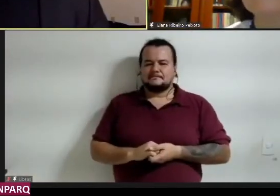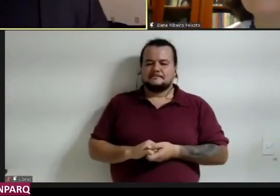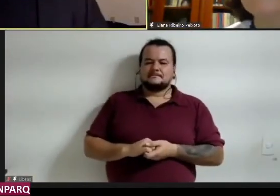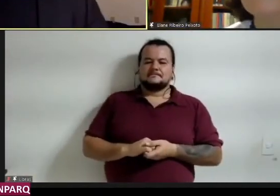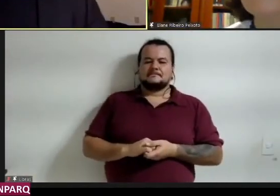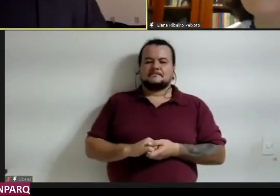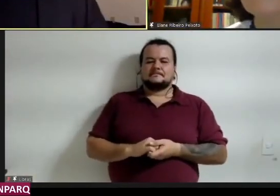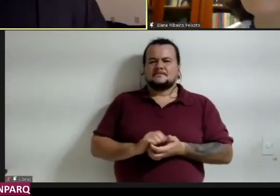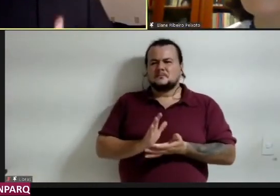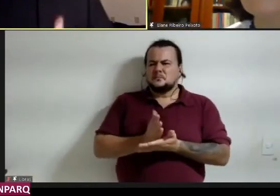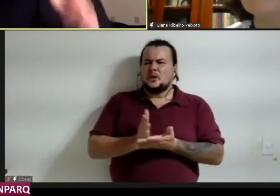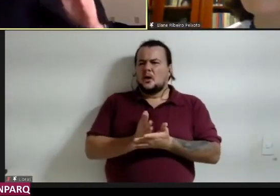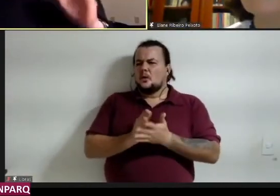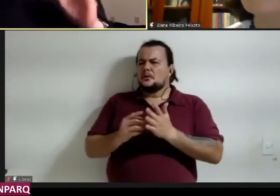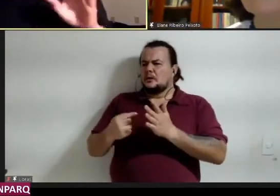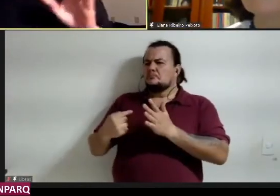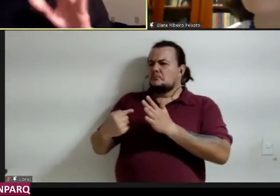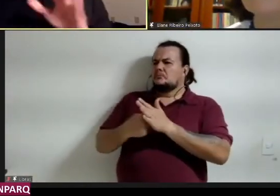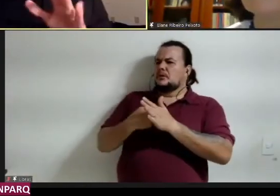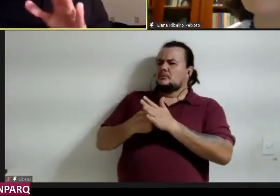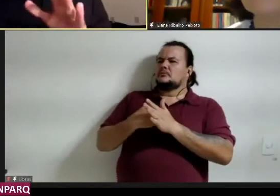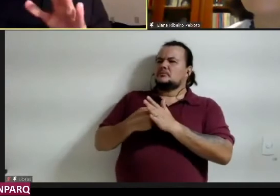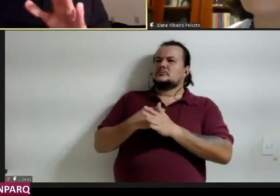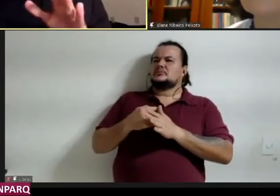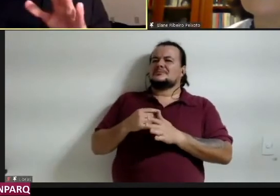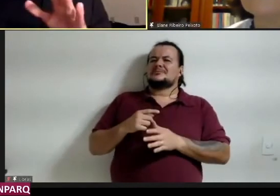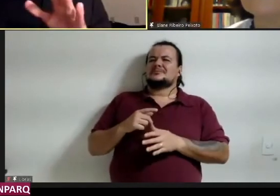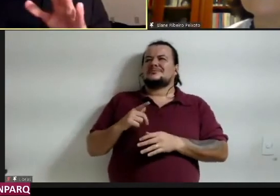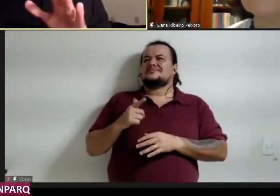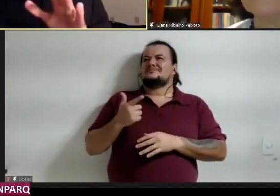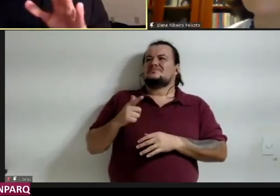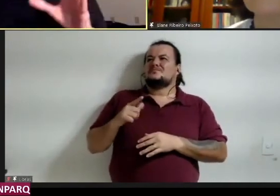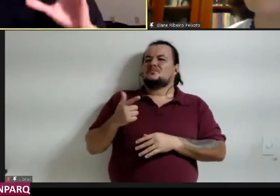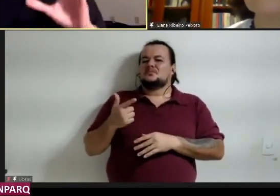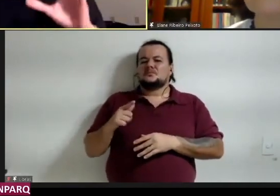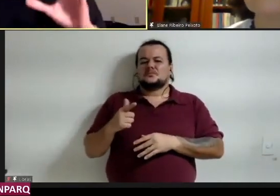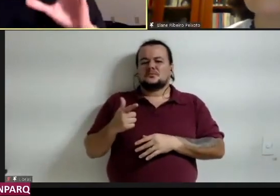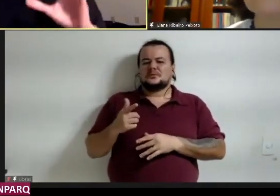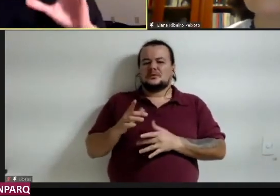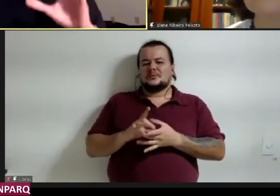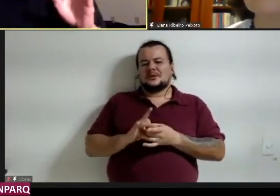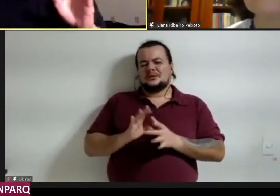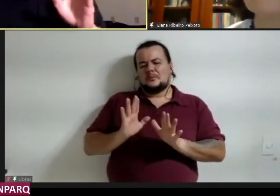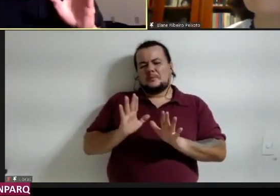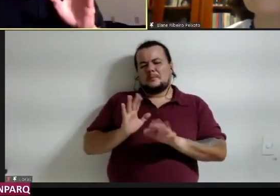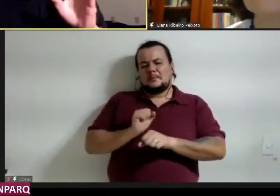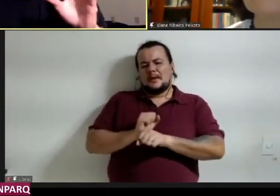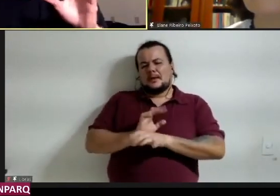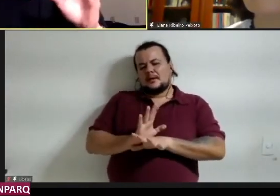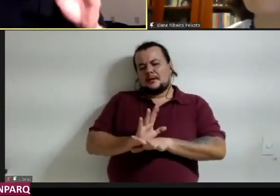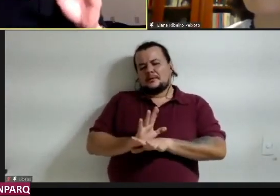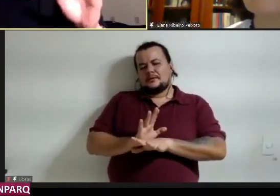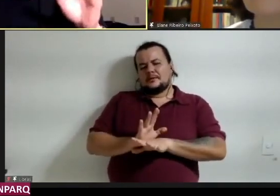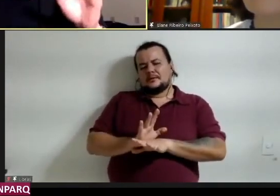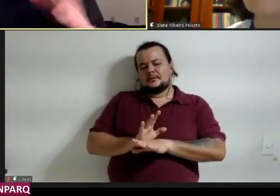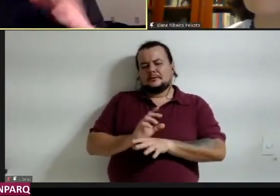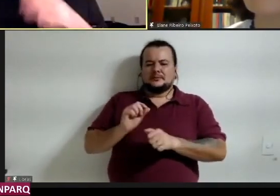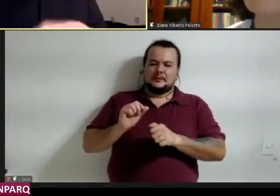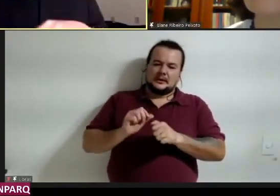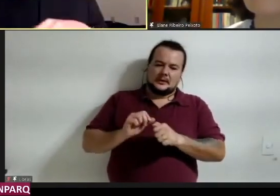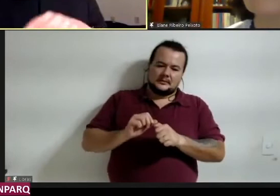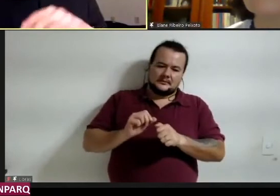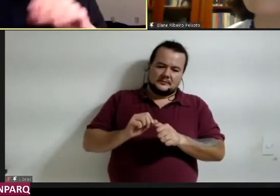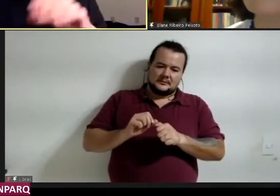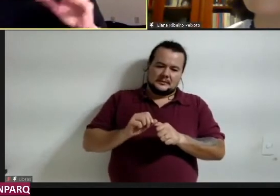Alguém me perguntou, assim, não tem a ver com... Tá, mas quando a gente estava fazendo, quando a gente selecionou os